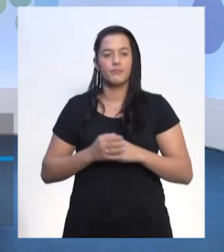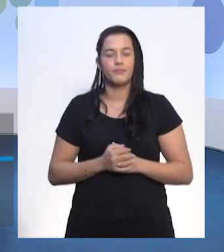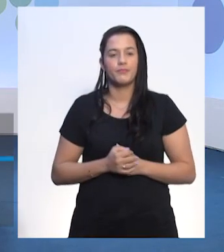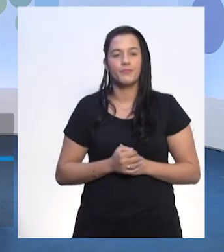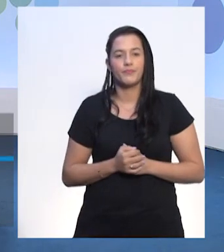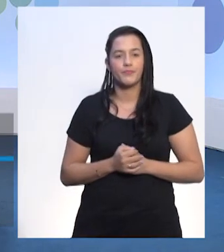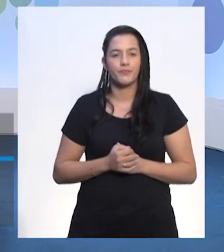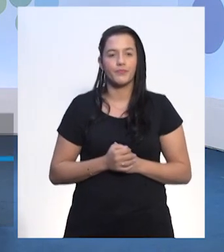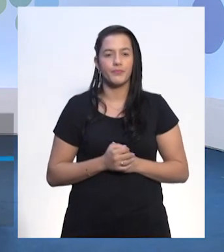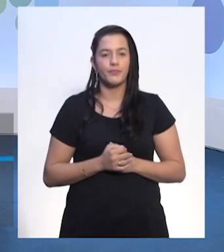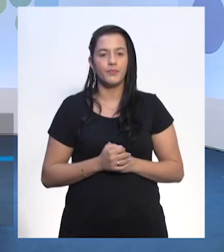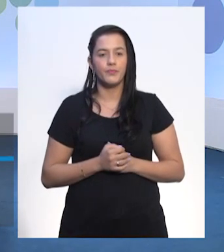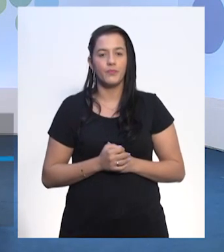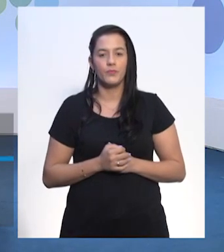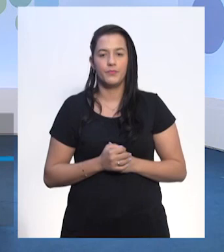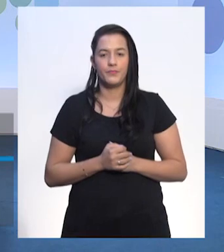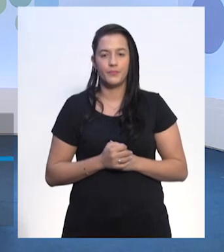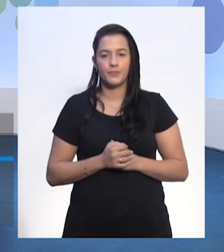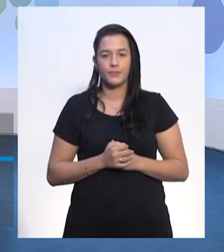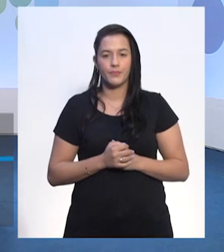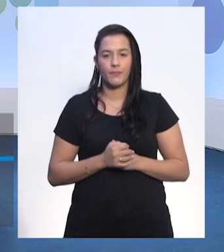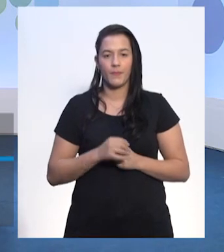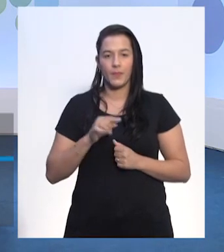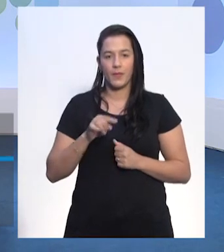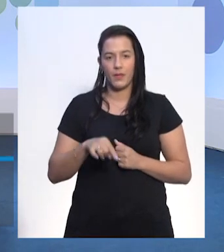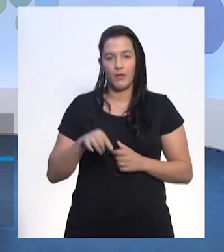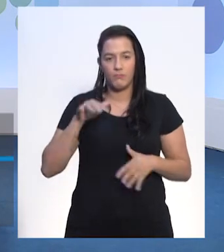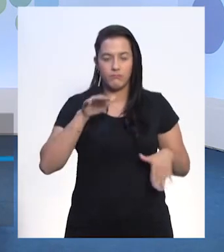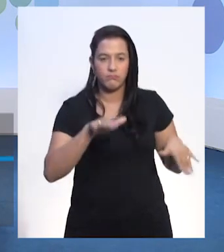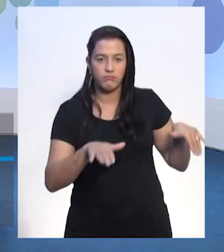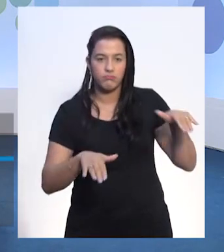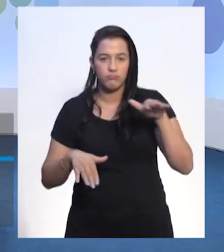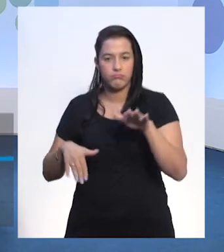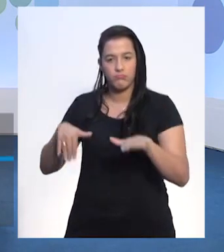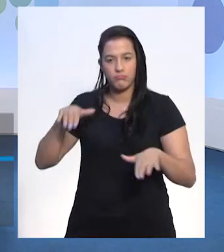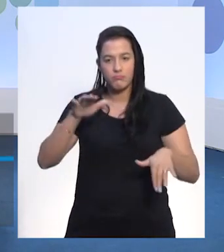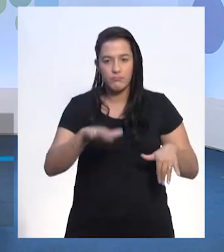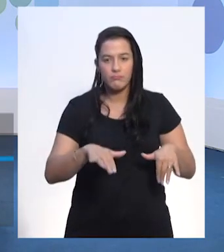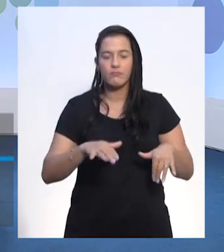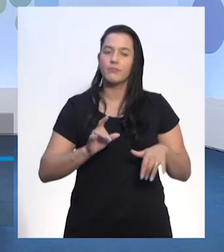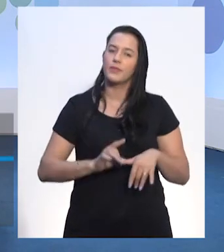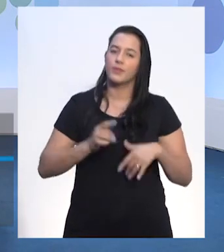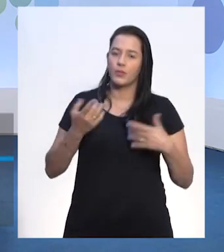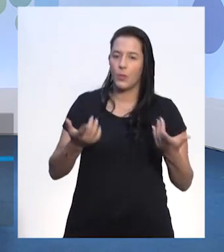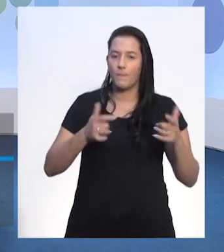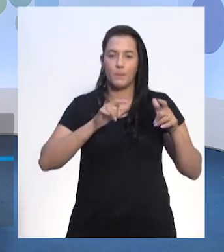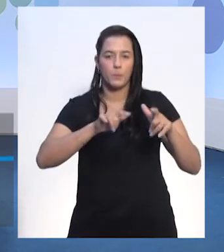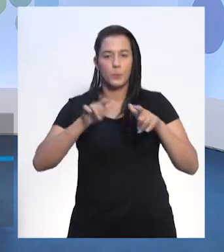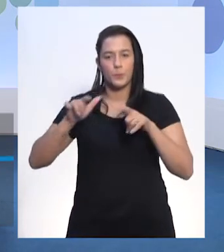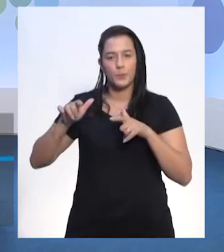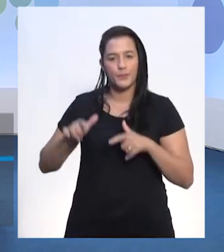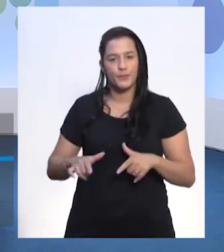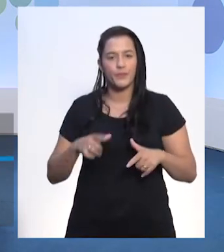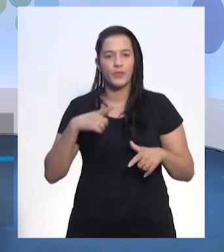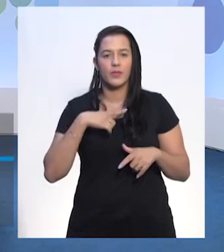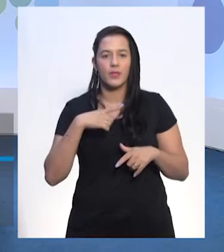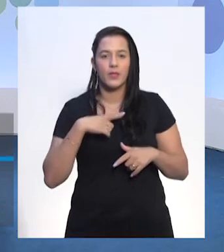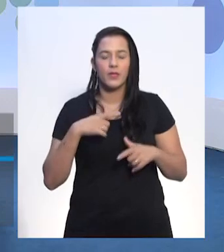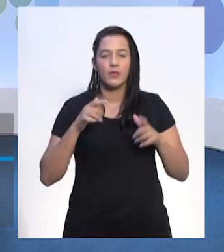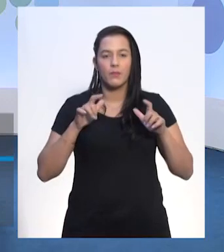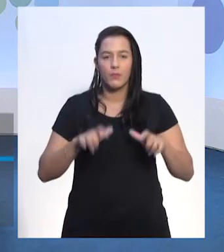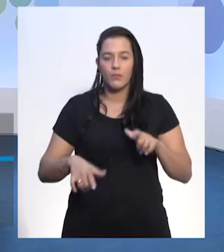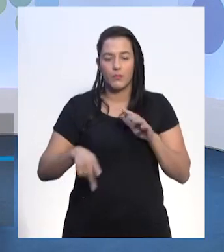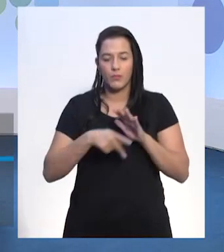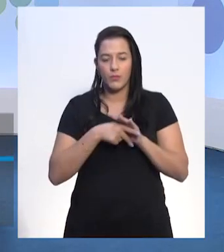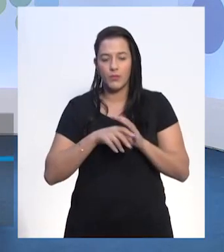E aí, tipo, tem gente que pode falar assim, ah, mas ela nada. Então, depende. Tem realmente lugares em que tem as aulas, não é?